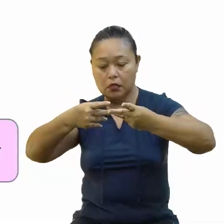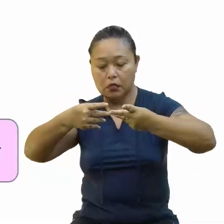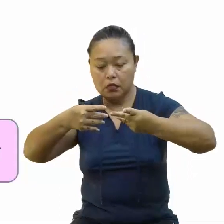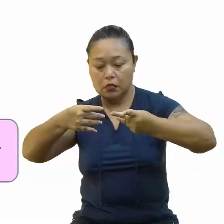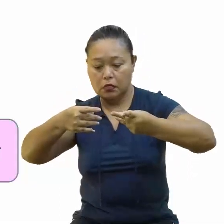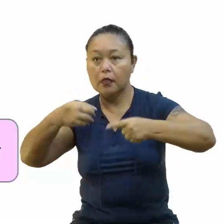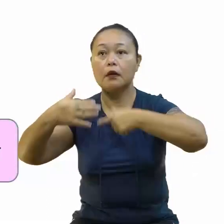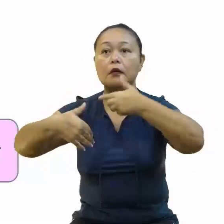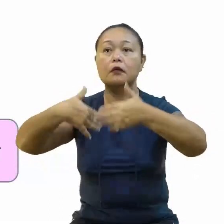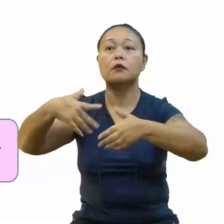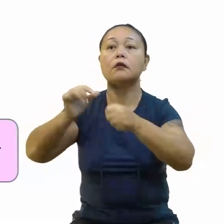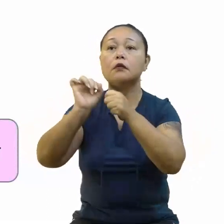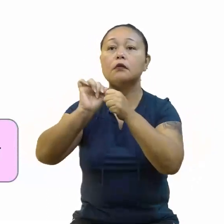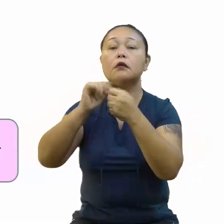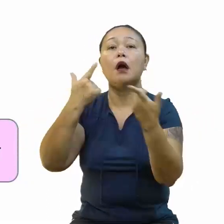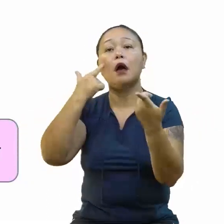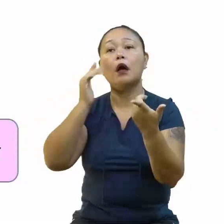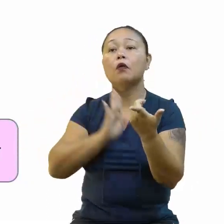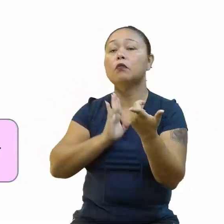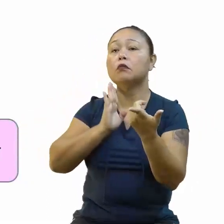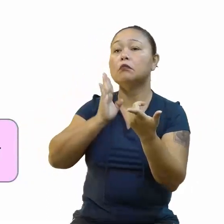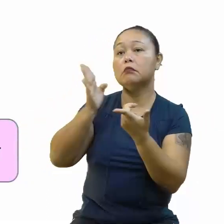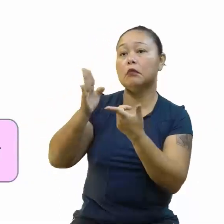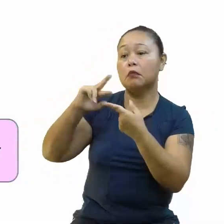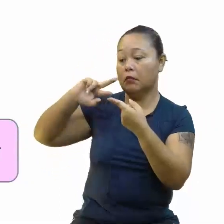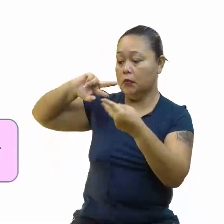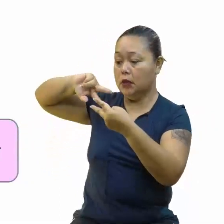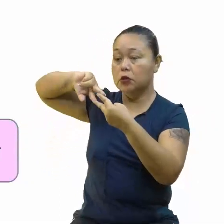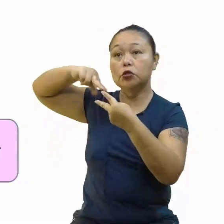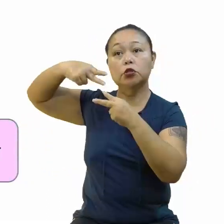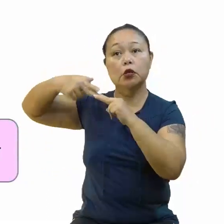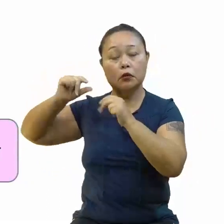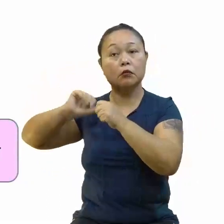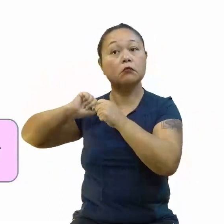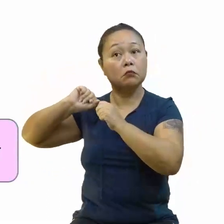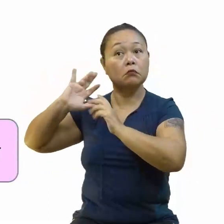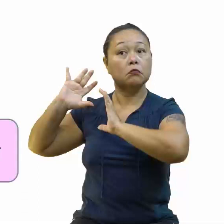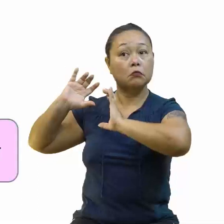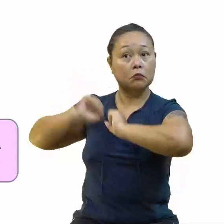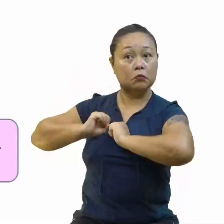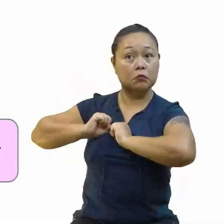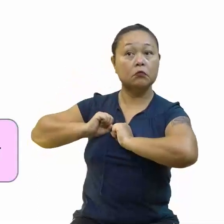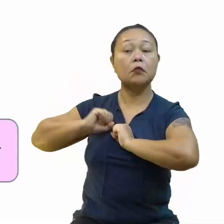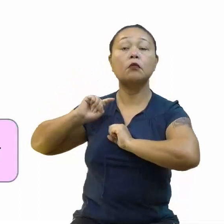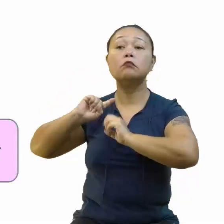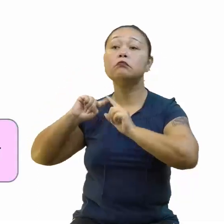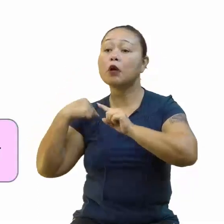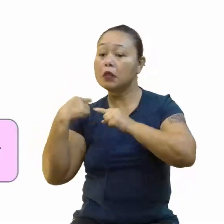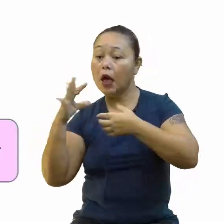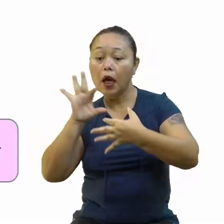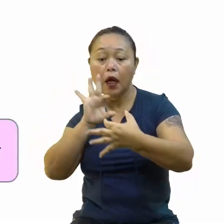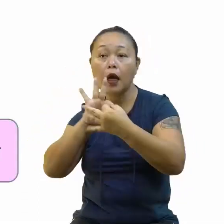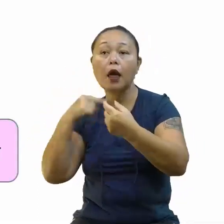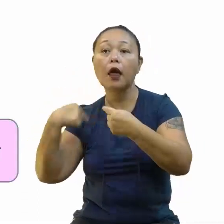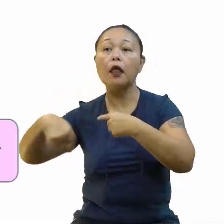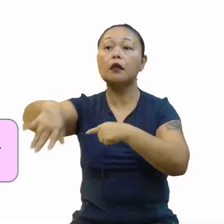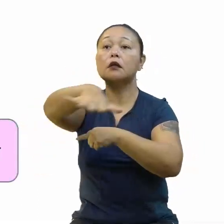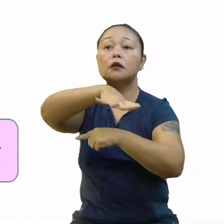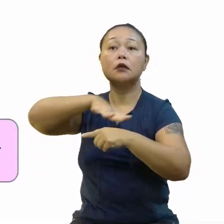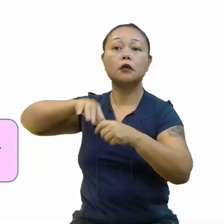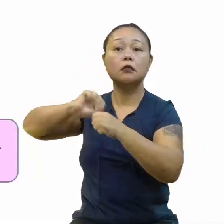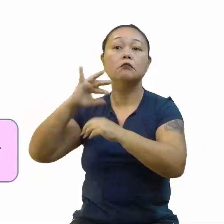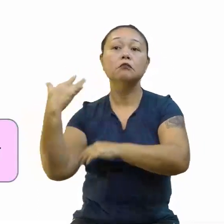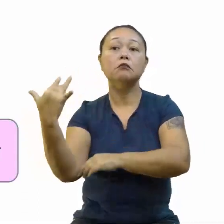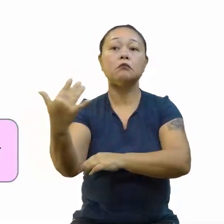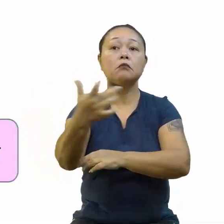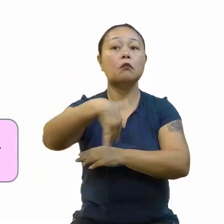Vimos que são fatores relacionados aí ao perfil genético, ao meio ambiente que vão estar ocasionando. Vimos